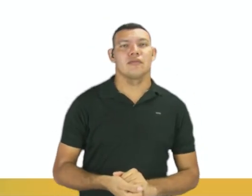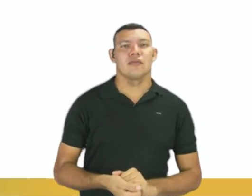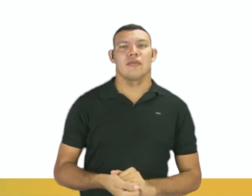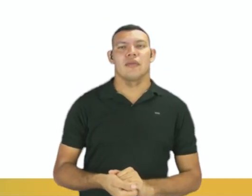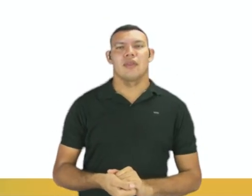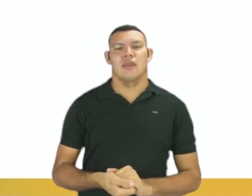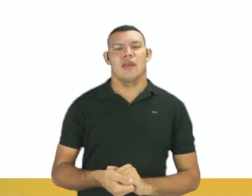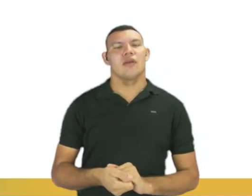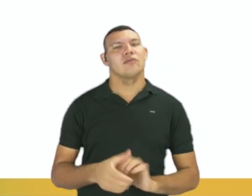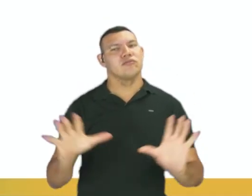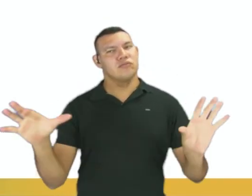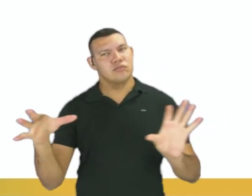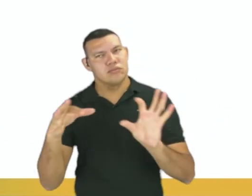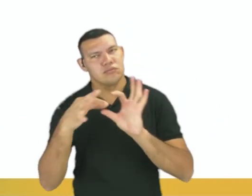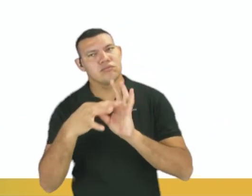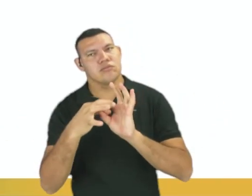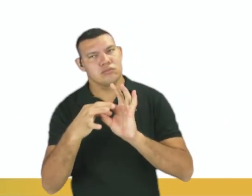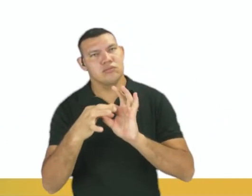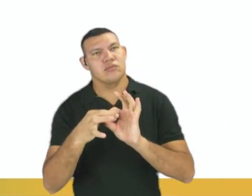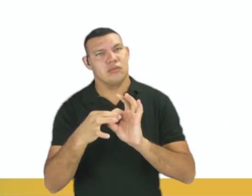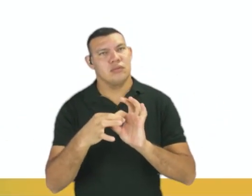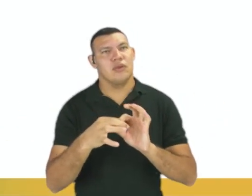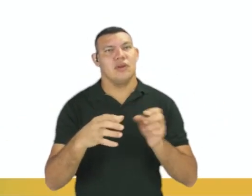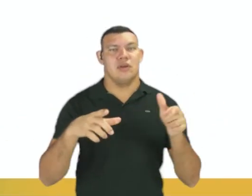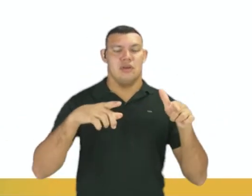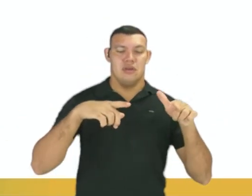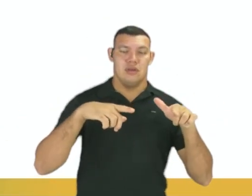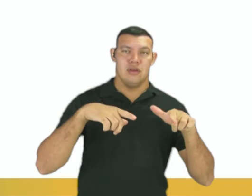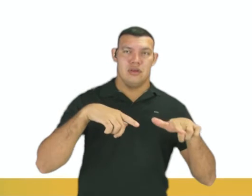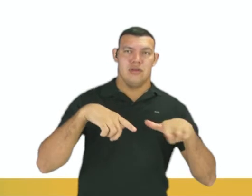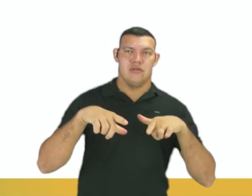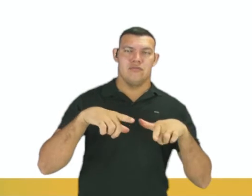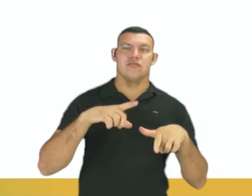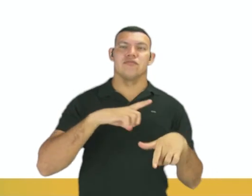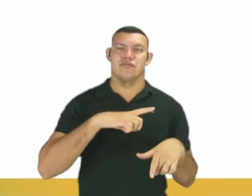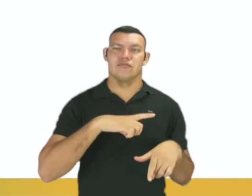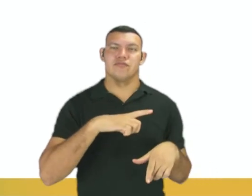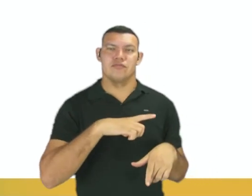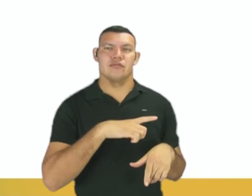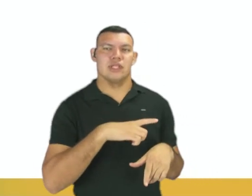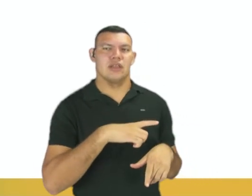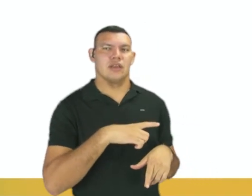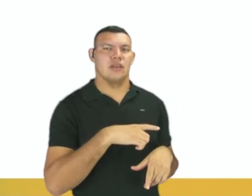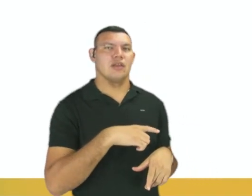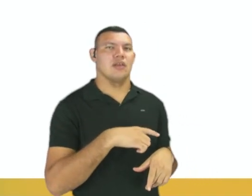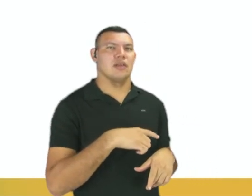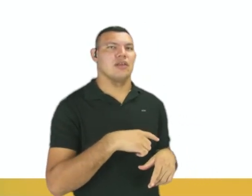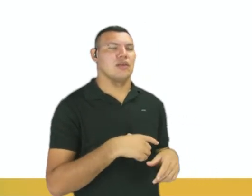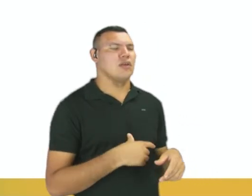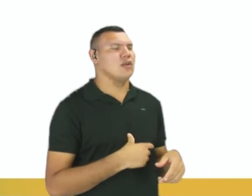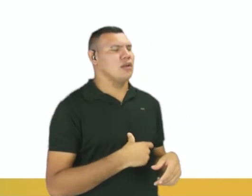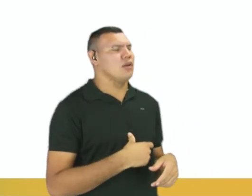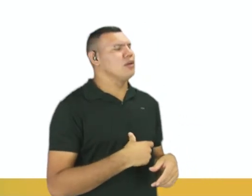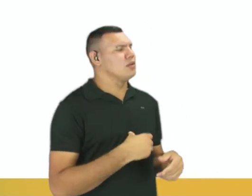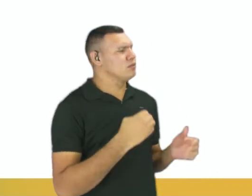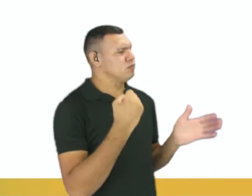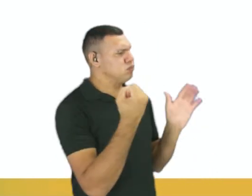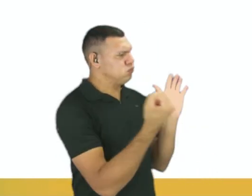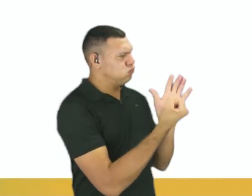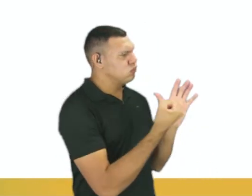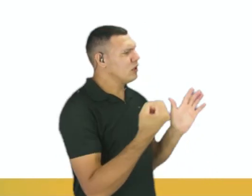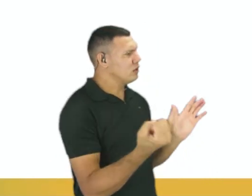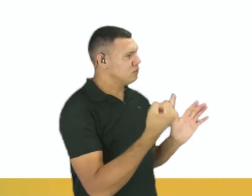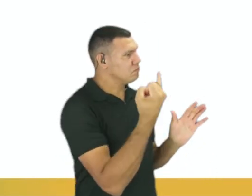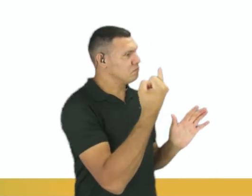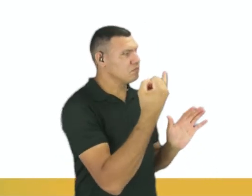de conexão entre trabalhamos com grandes marcas na primeira oração e a segunda oração temos um enorme